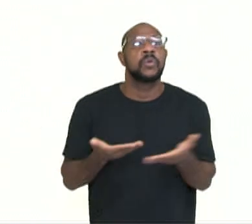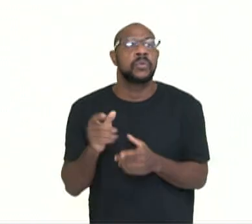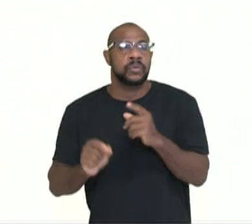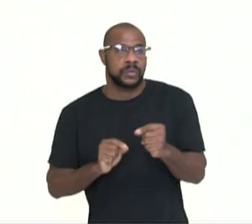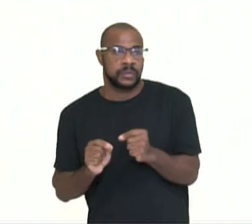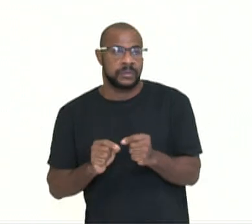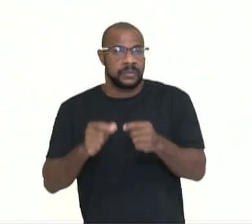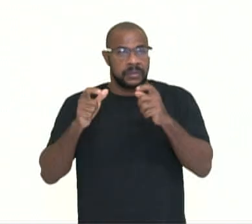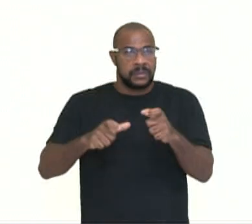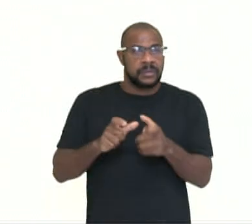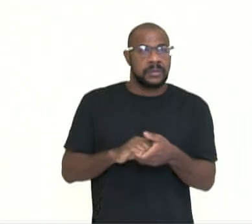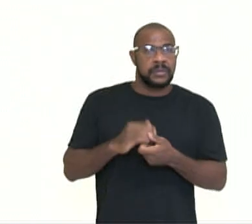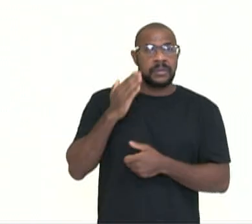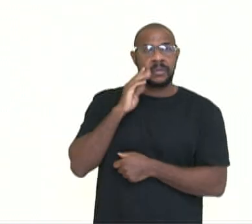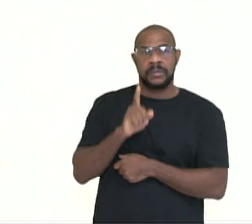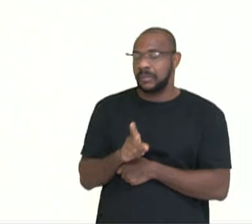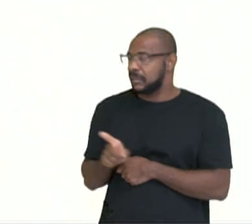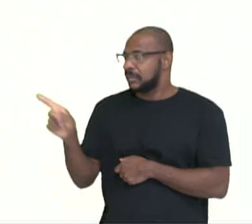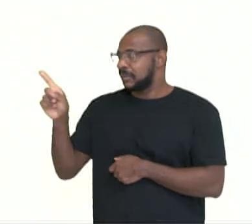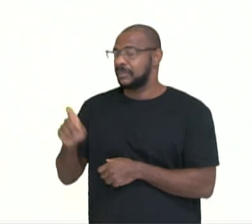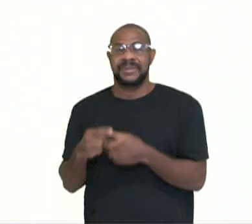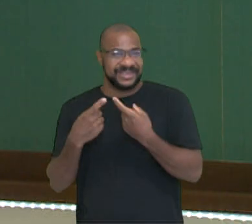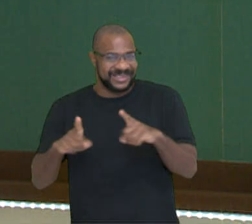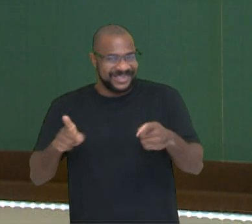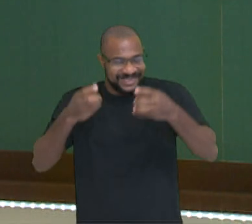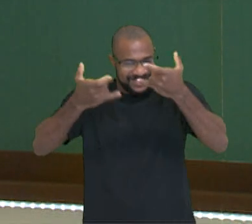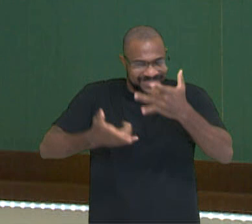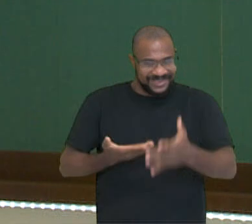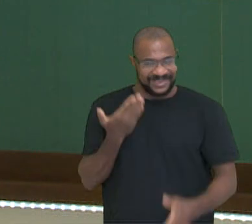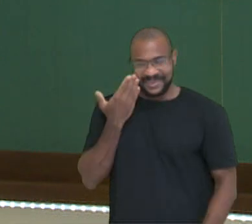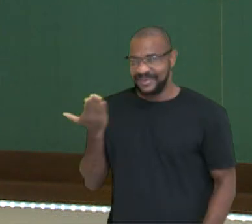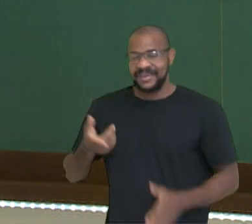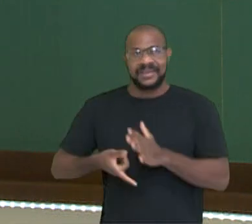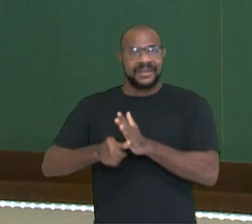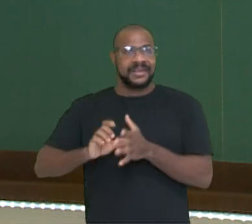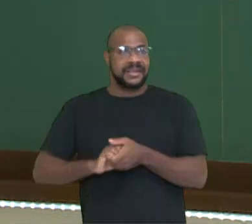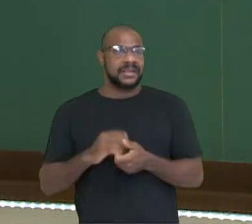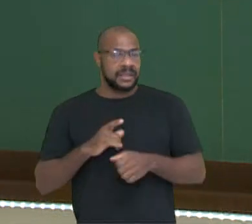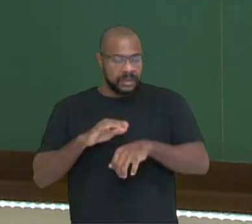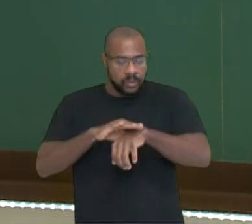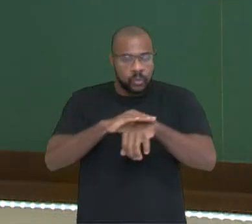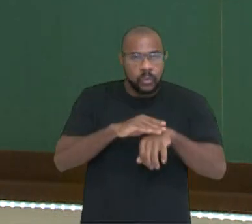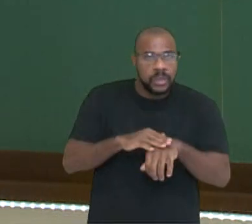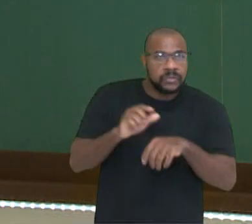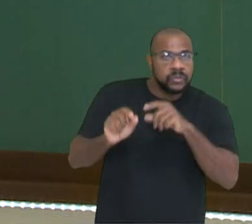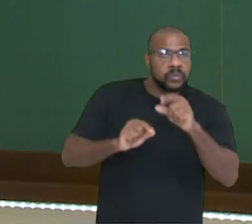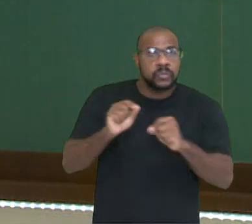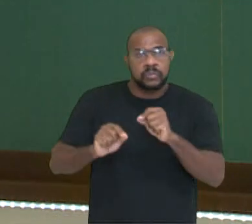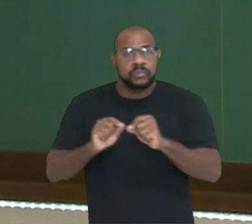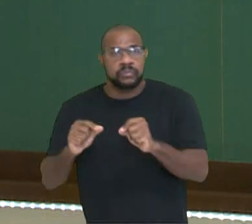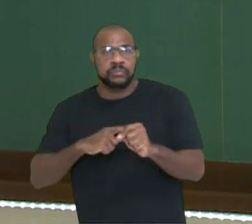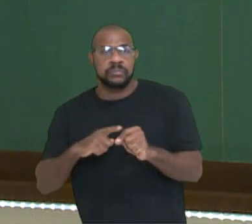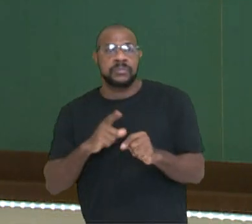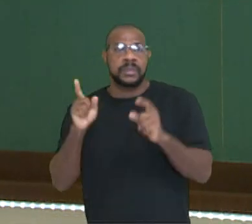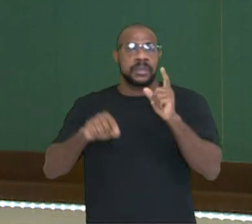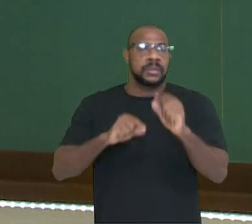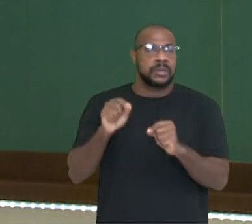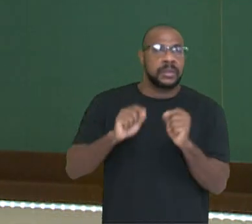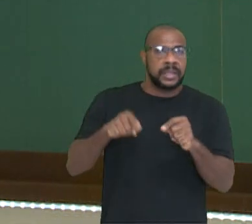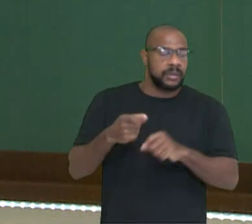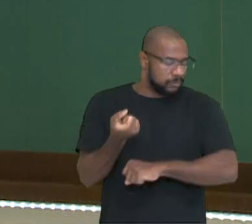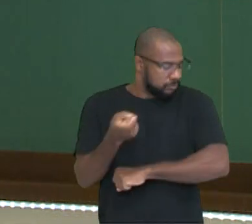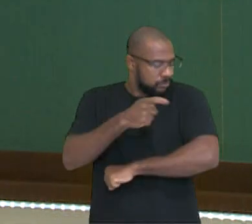Egito. É por isso da música lá do clipe que eu falei para vocês. Vetor dessa doença, de todas elas, né, das doenças todas, é esse